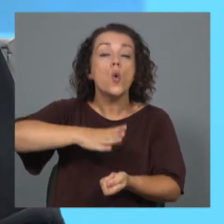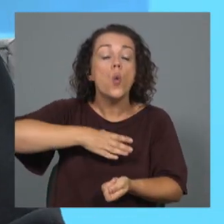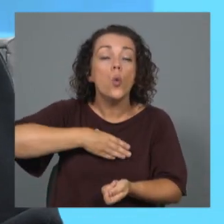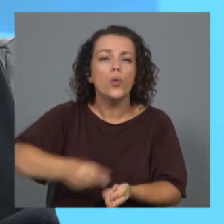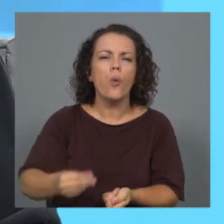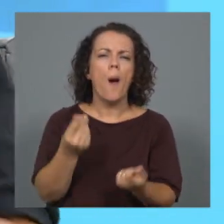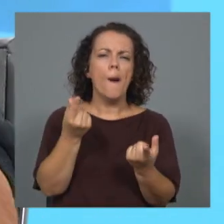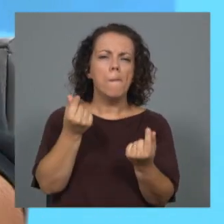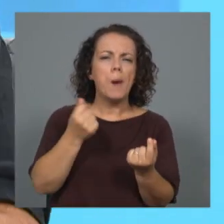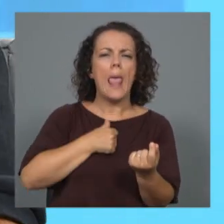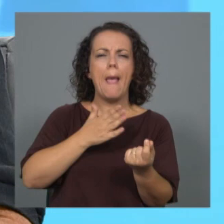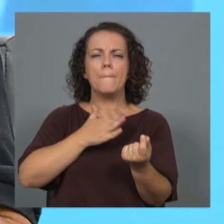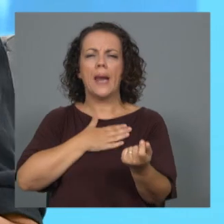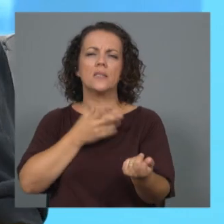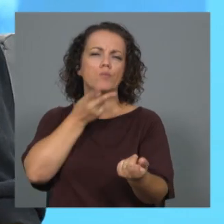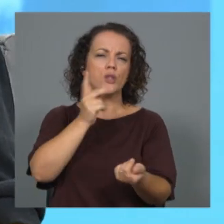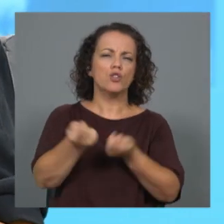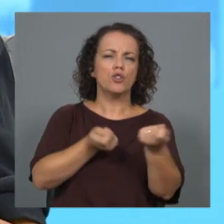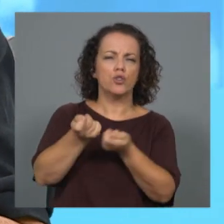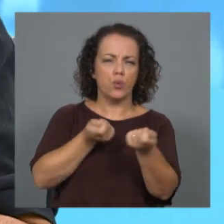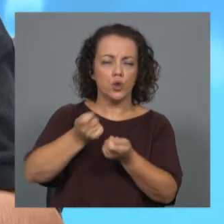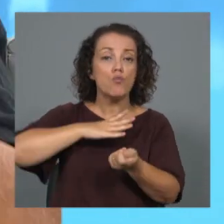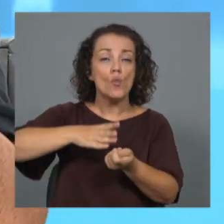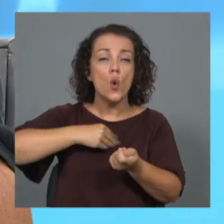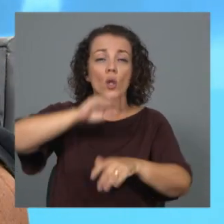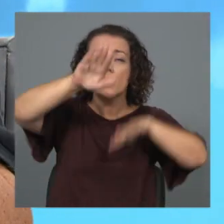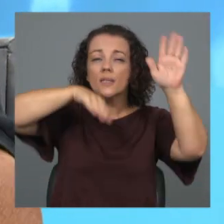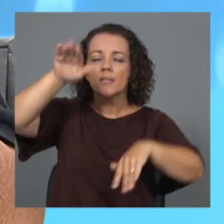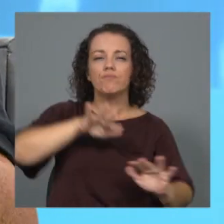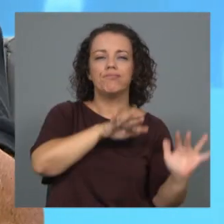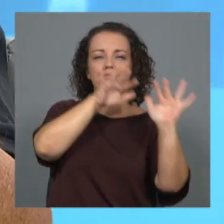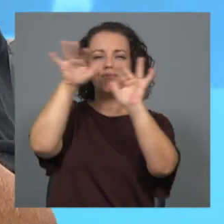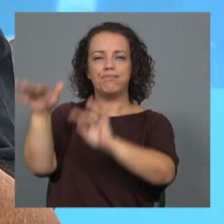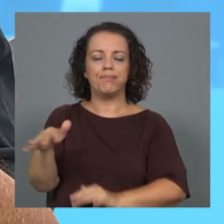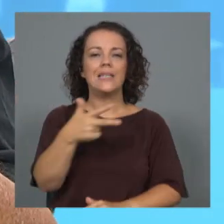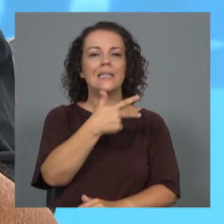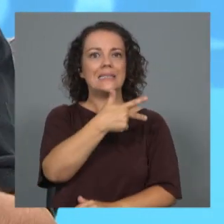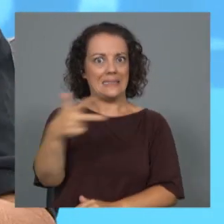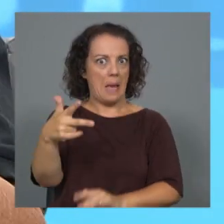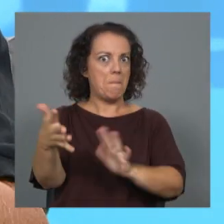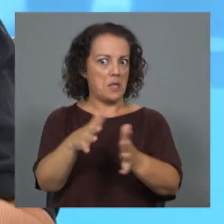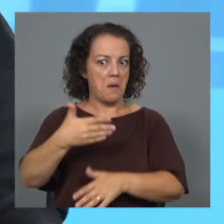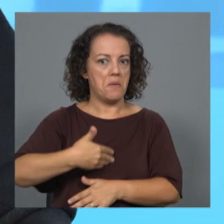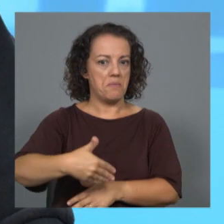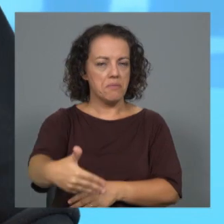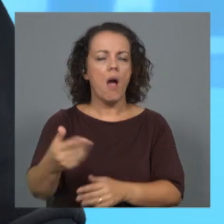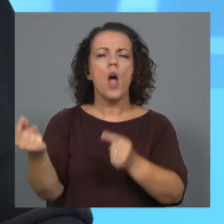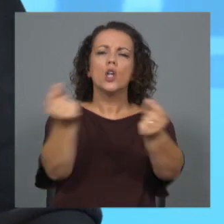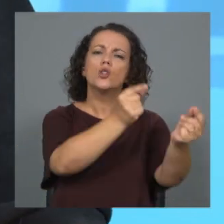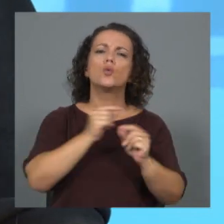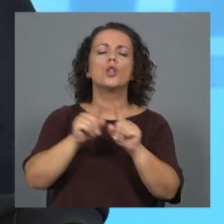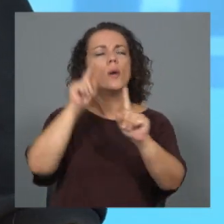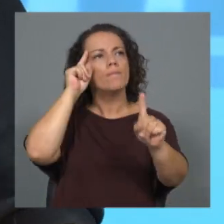inteiro, vão-se lá reunir agora cerca de 100, para discutir uma nova economia para o mundo. O mundo não pode continuar